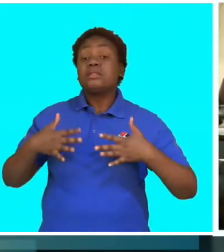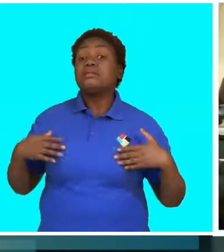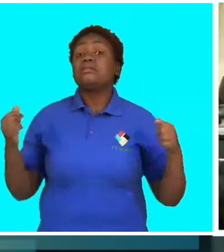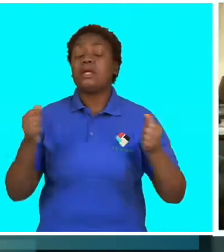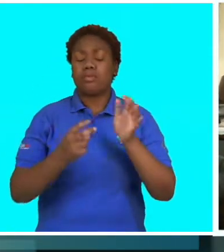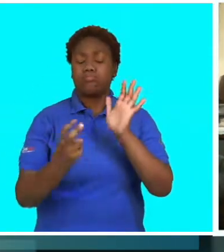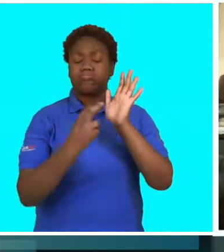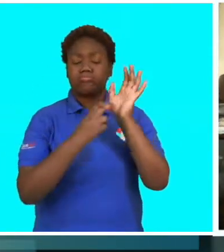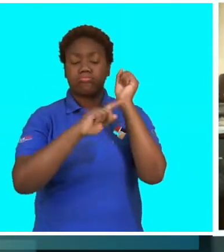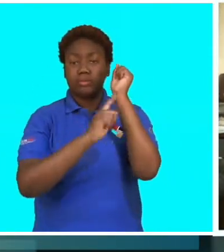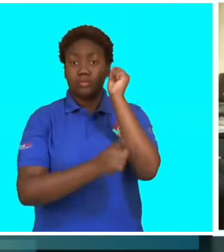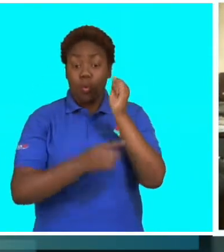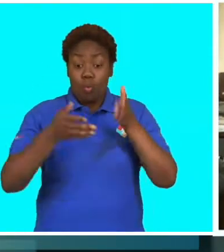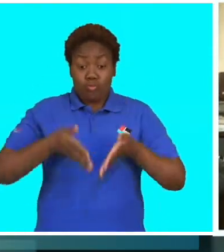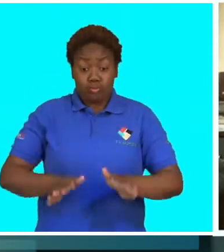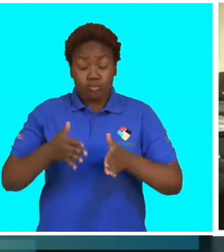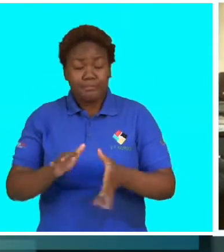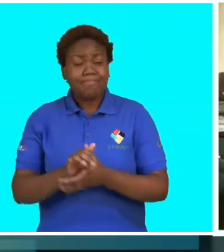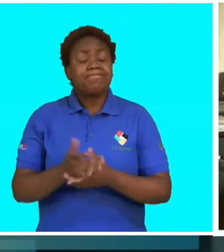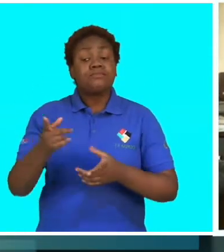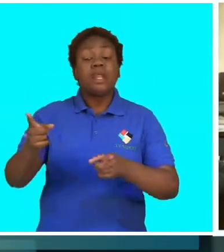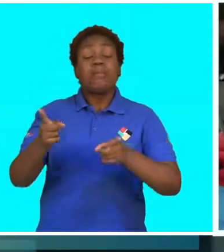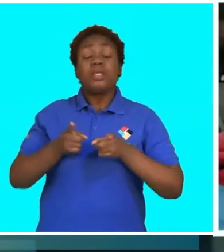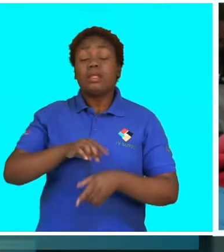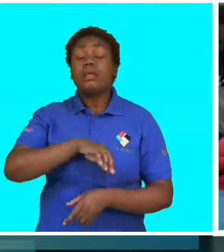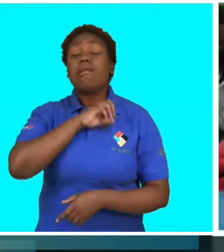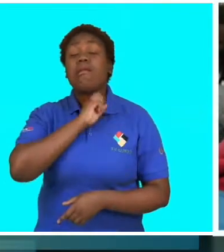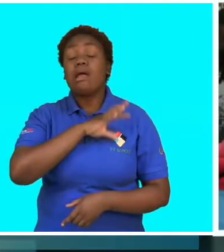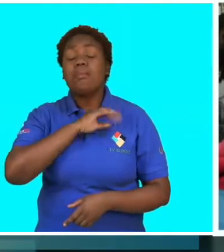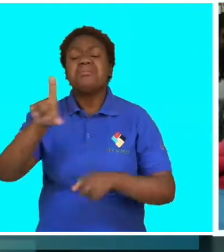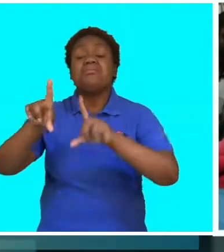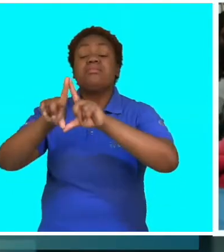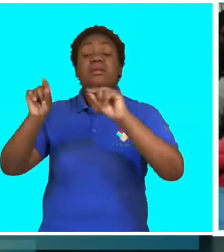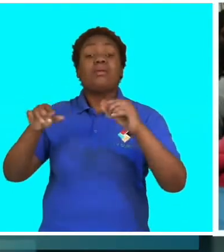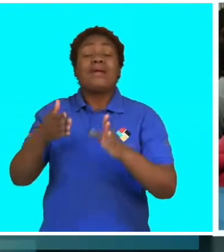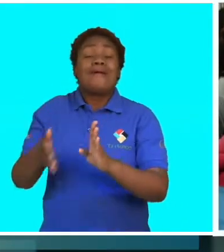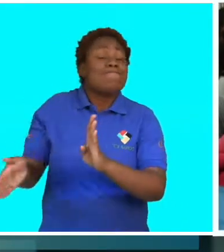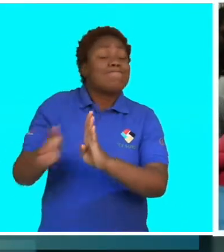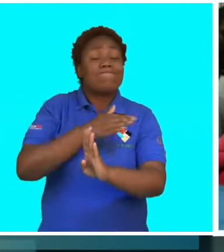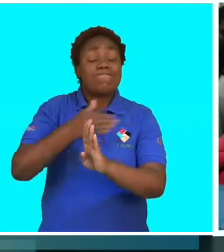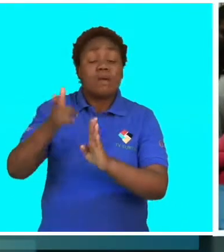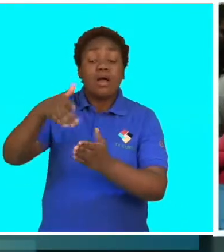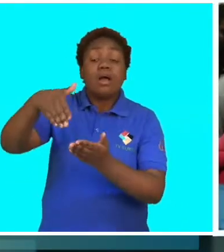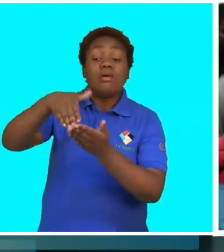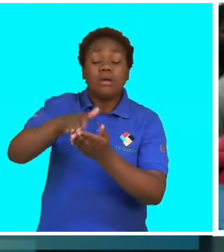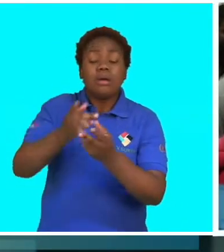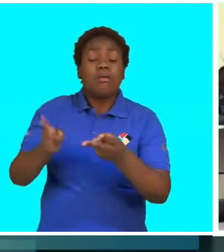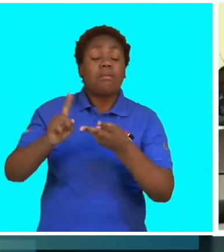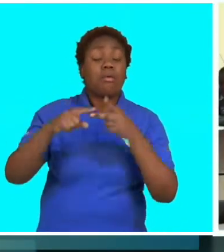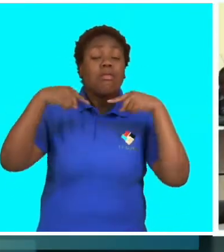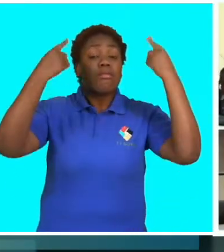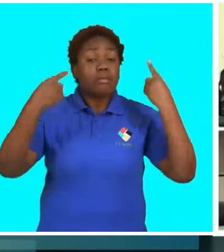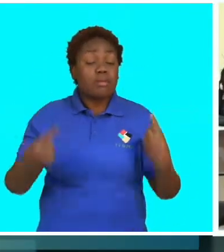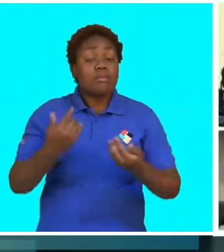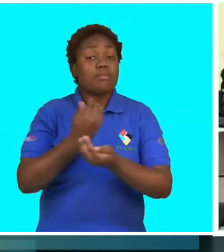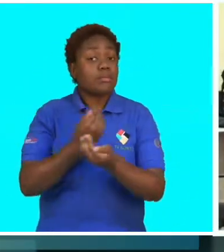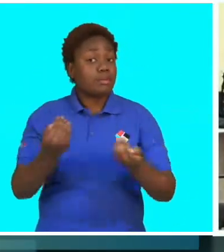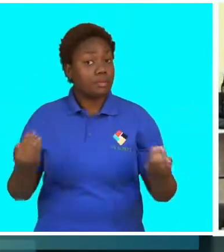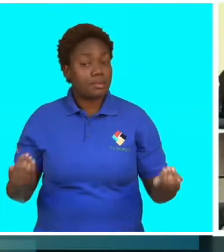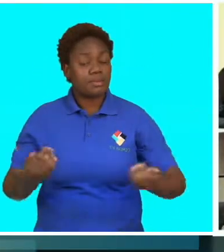numa palestra sobre saúde sexual e reprodutiva. As meninas já aproveitaram a ocasião para